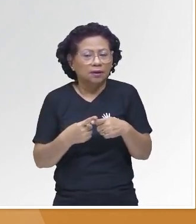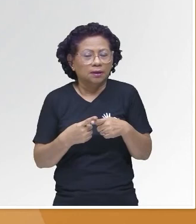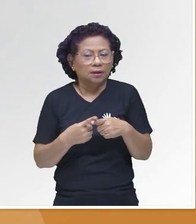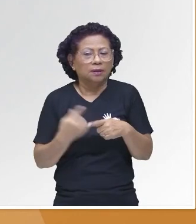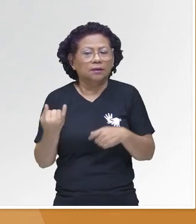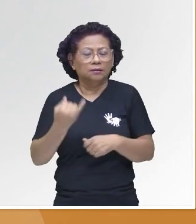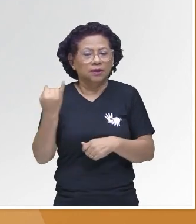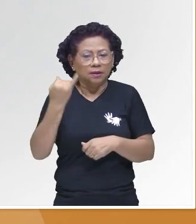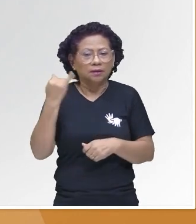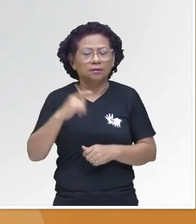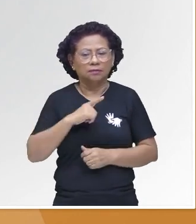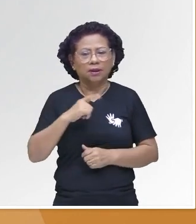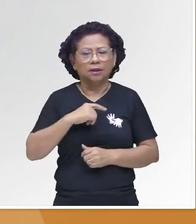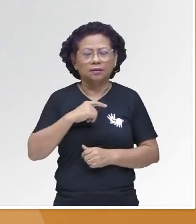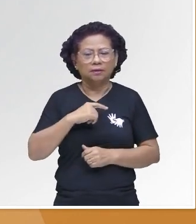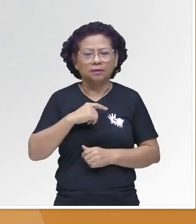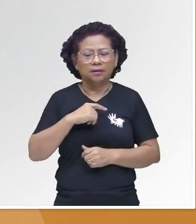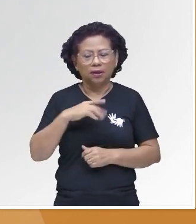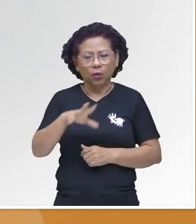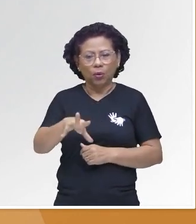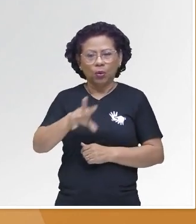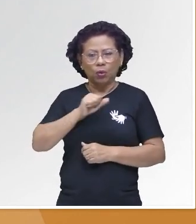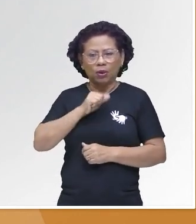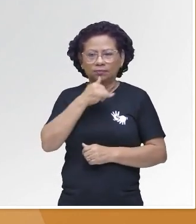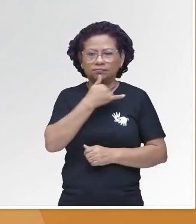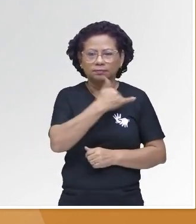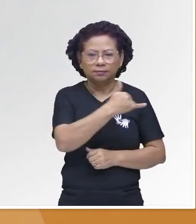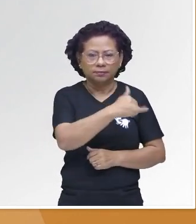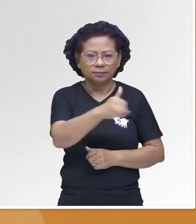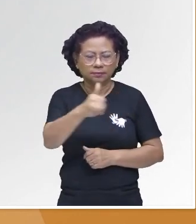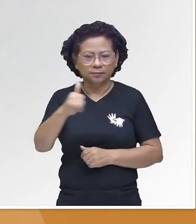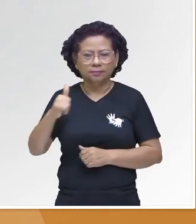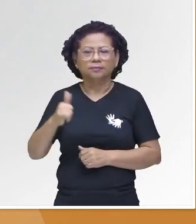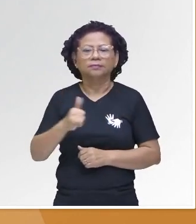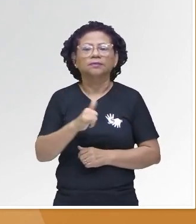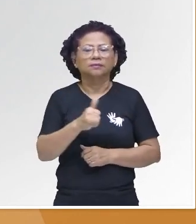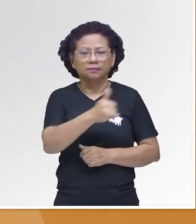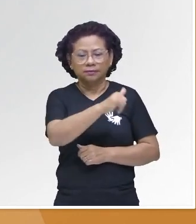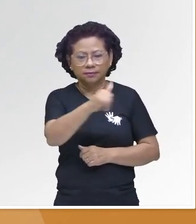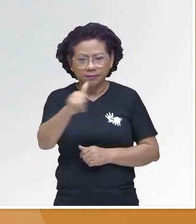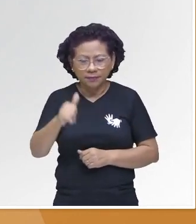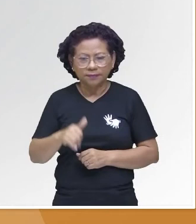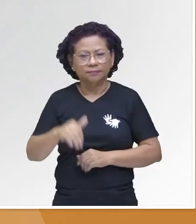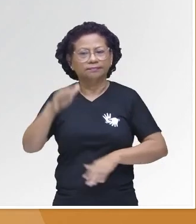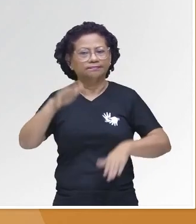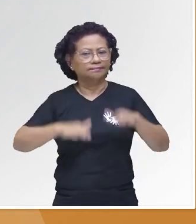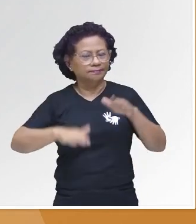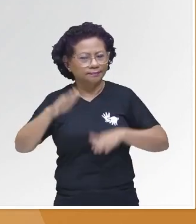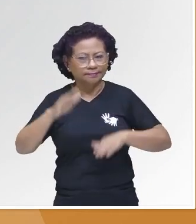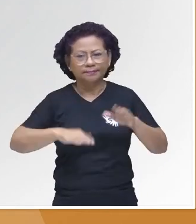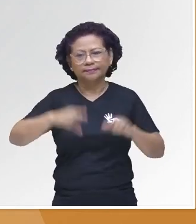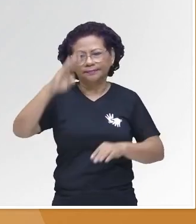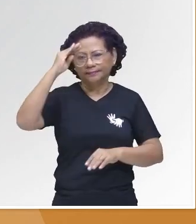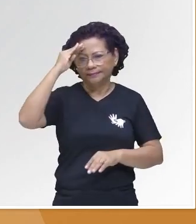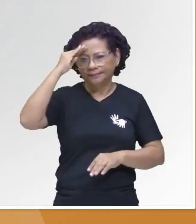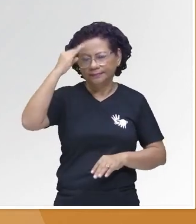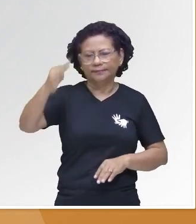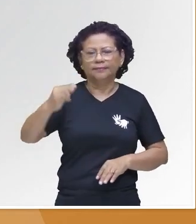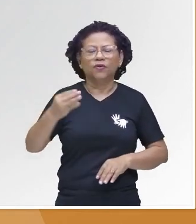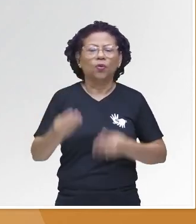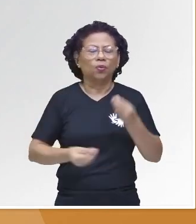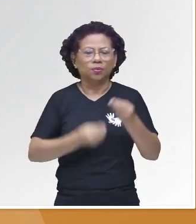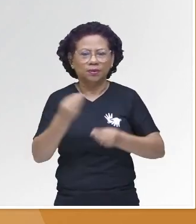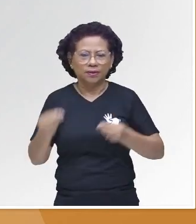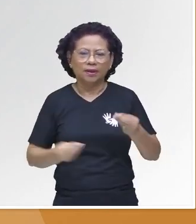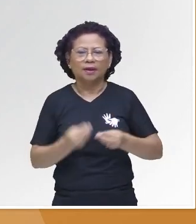gerada energia, né, através da energia maremotriz, isso vai depender principalmente de como está a maré,